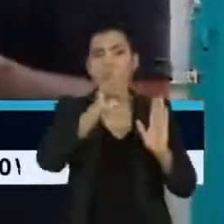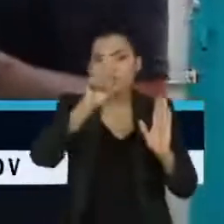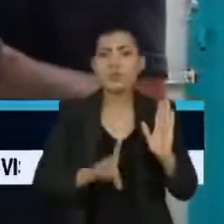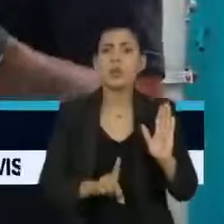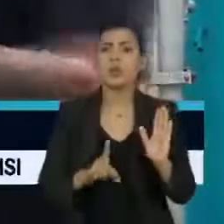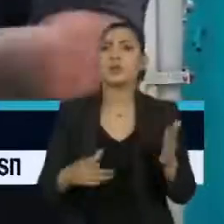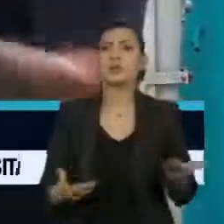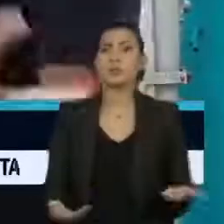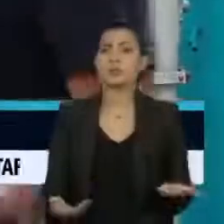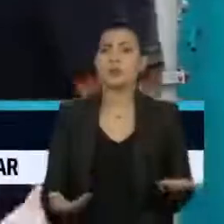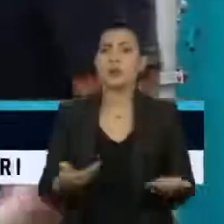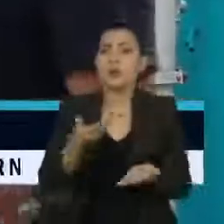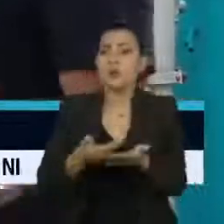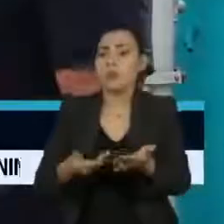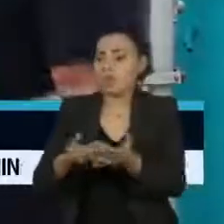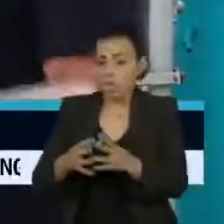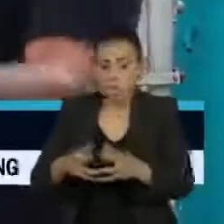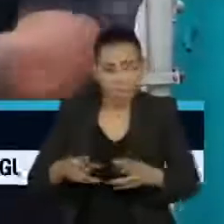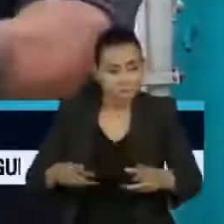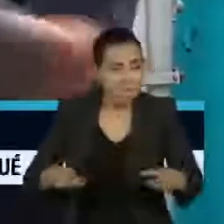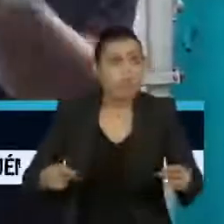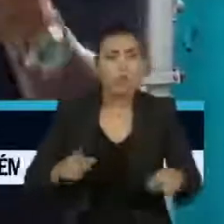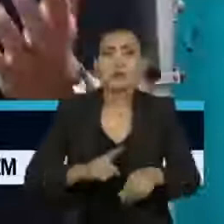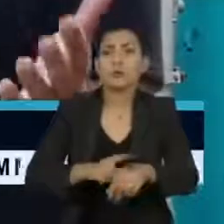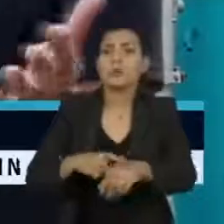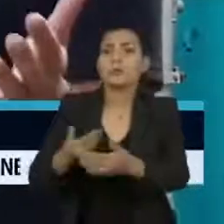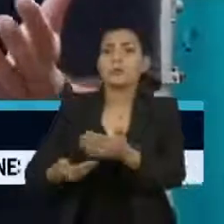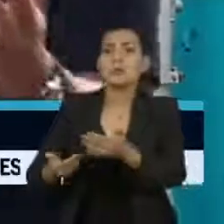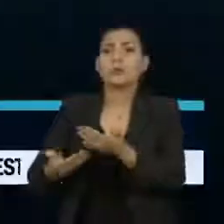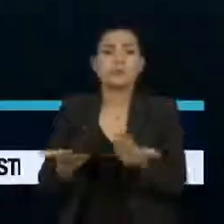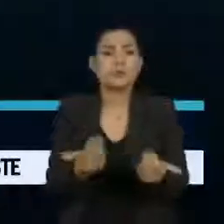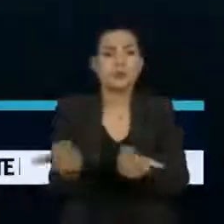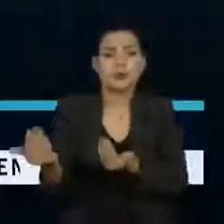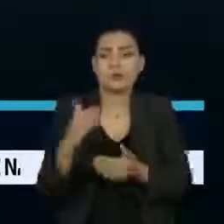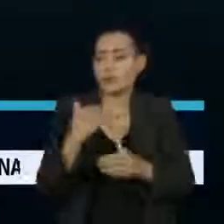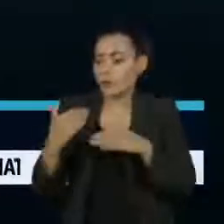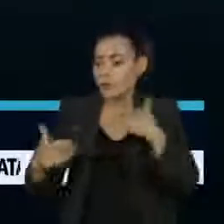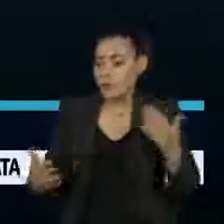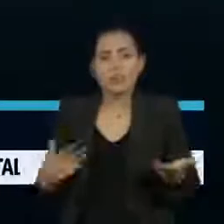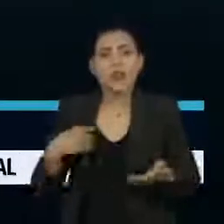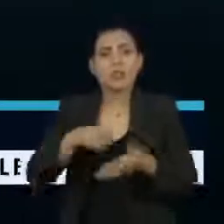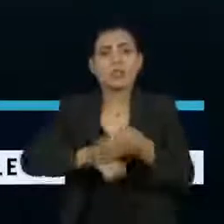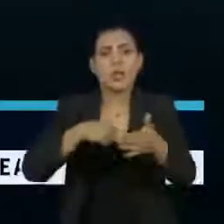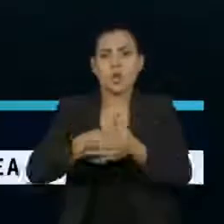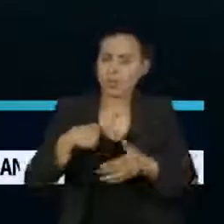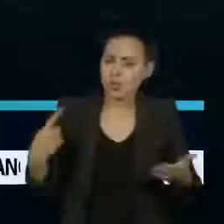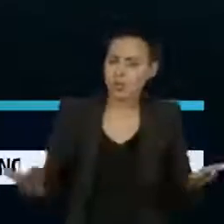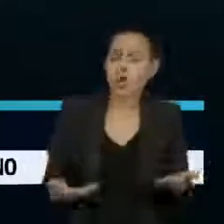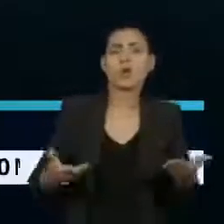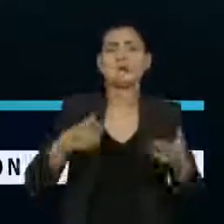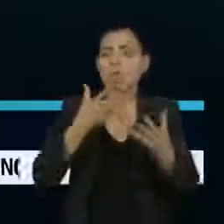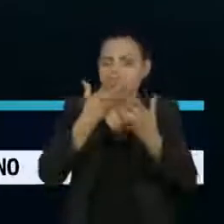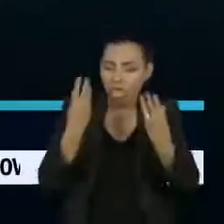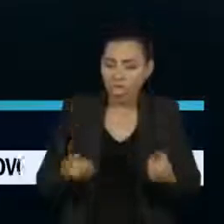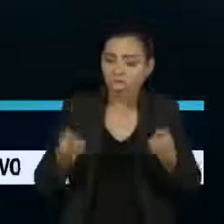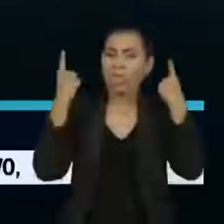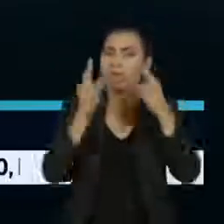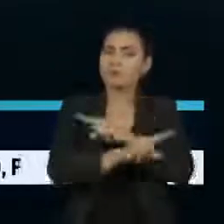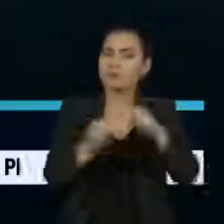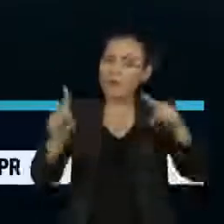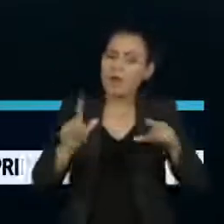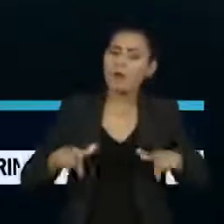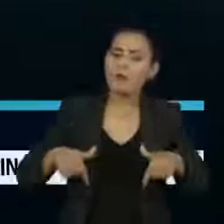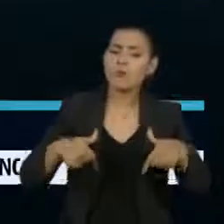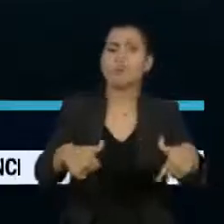direito, mano. A gente perdeu muito tempo, muitos jovens morreram. E a nossa luta hoje, para não deixar no esquecimento, tá ligado?